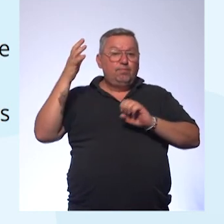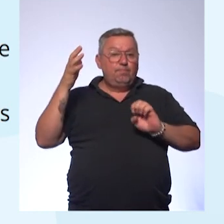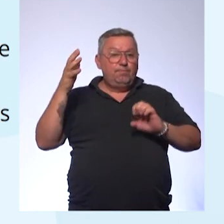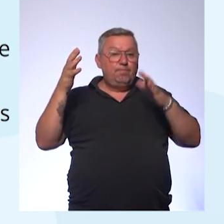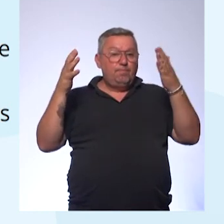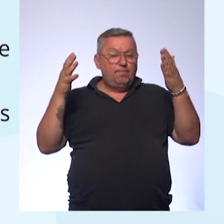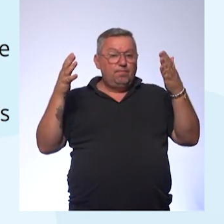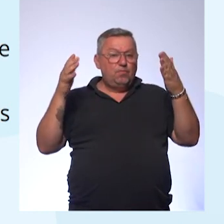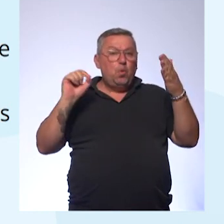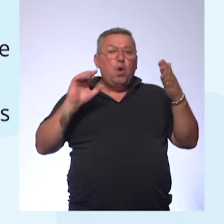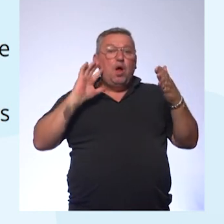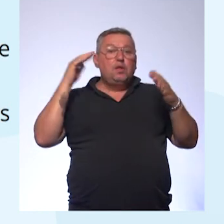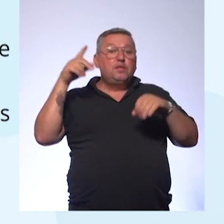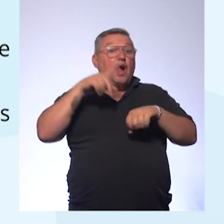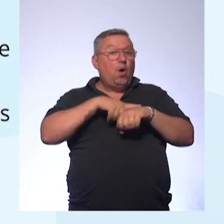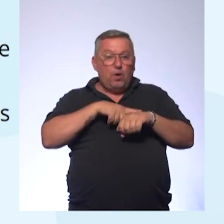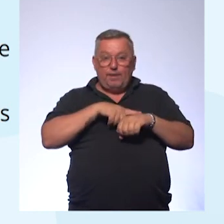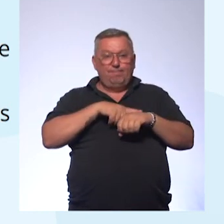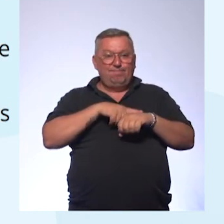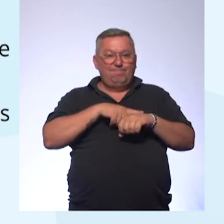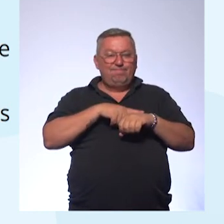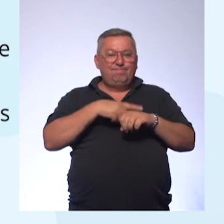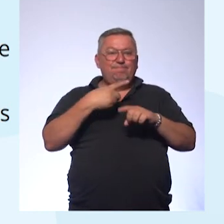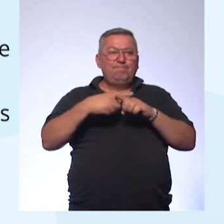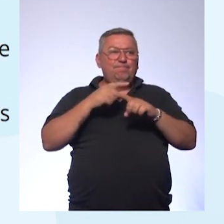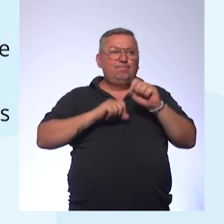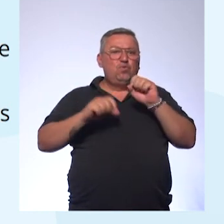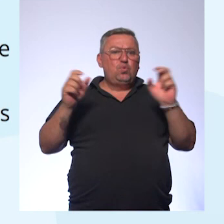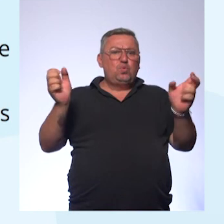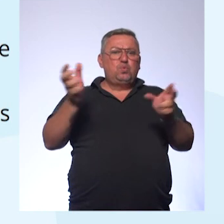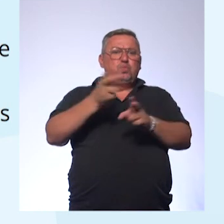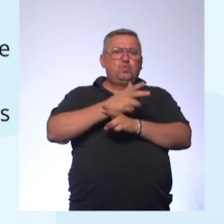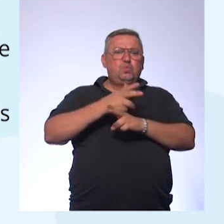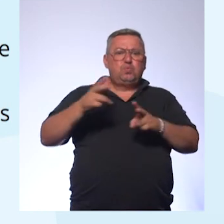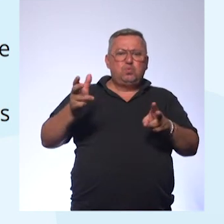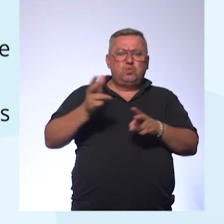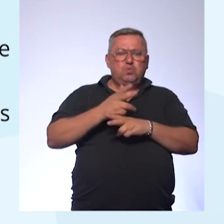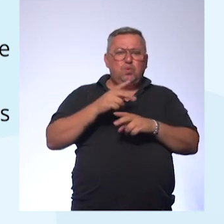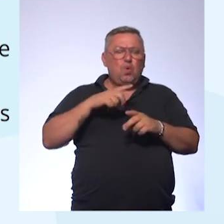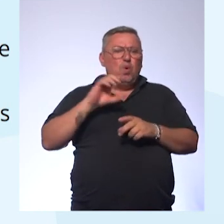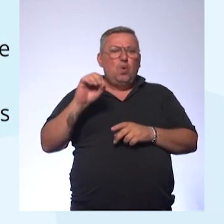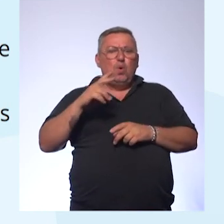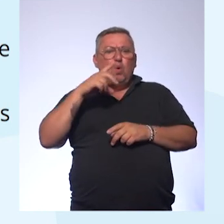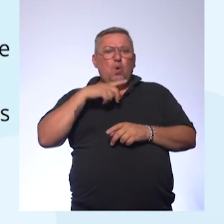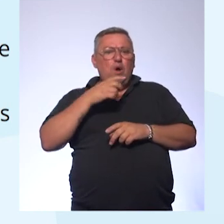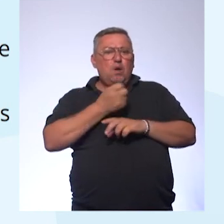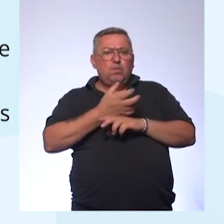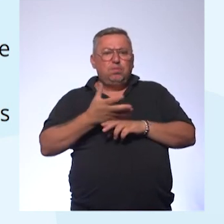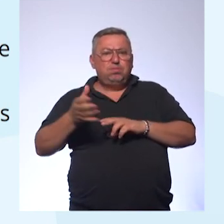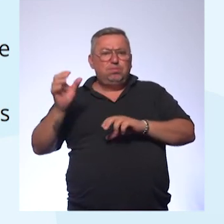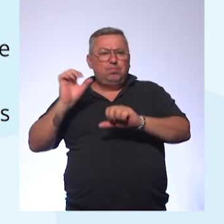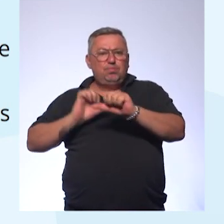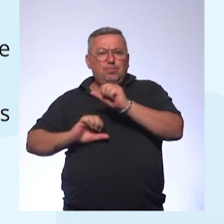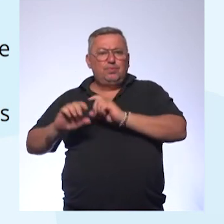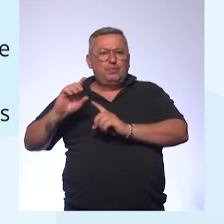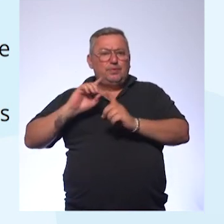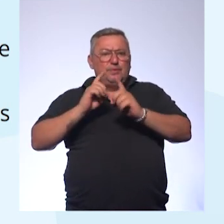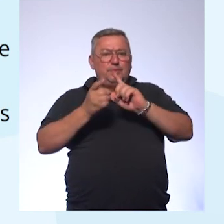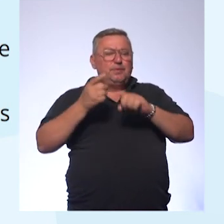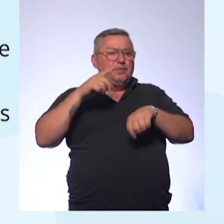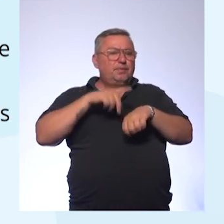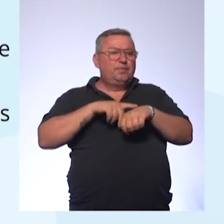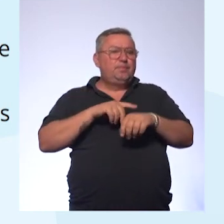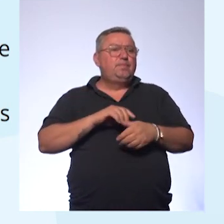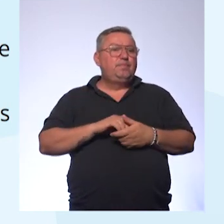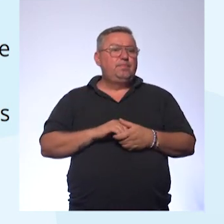professora Thaís, muito obrigado. Juntos, bom, somos todos professores. A gente vai ficando por aí, né? Conta aí o que você achou dessa aula, né, Joel? Sim. Aí acessando o link ou